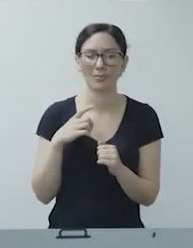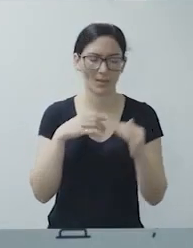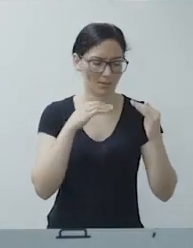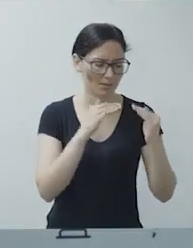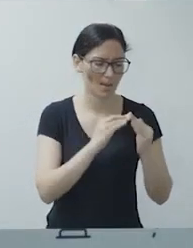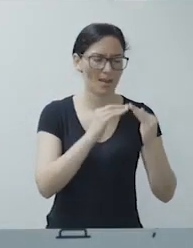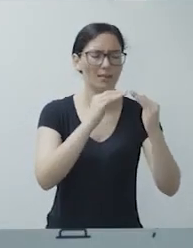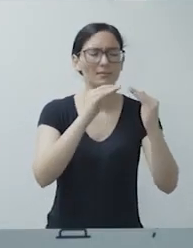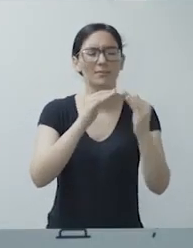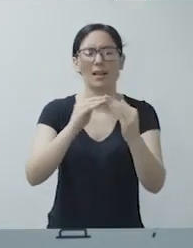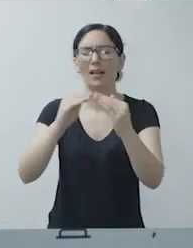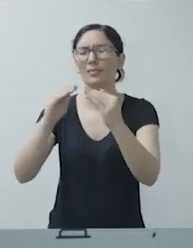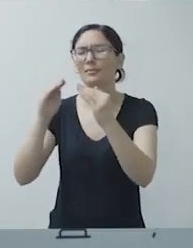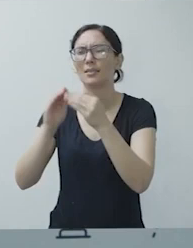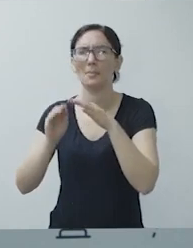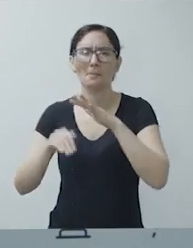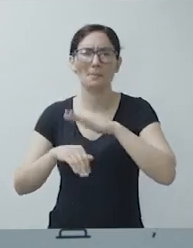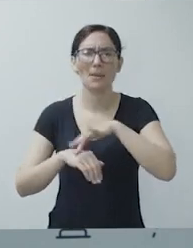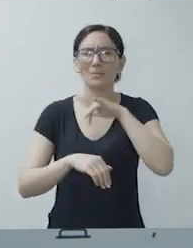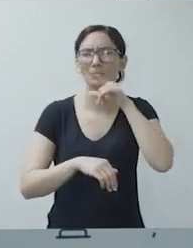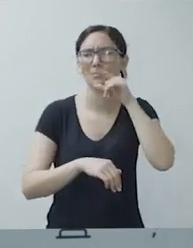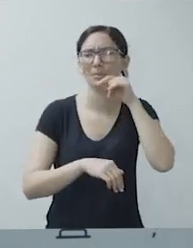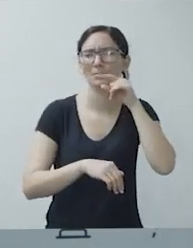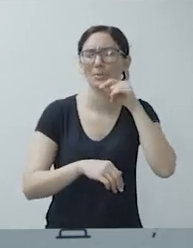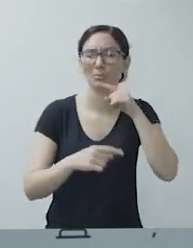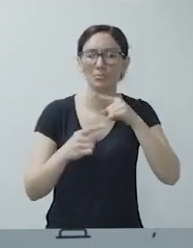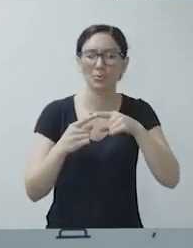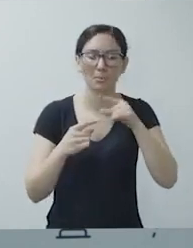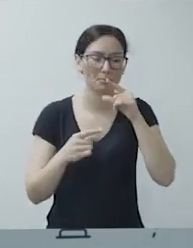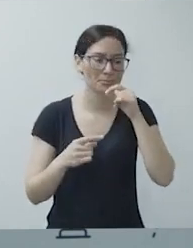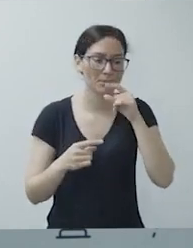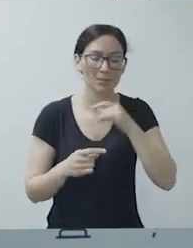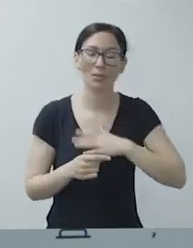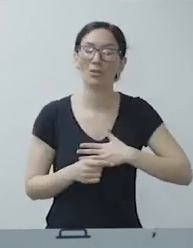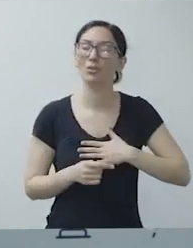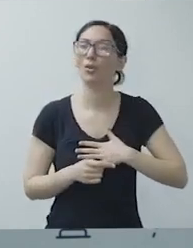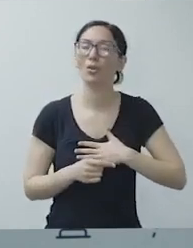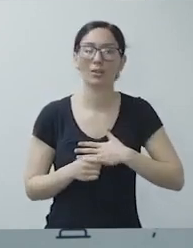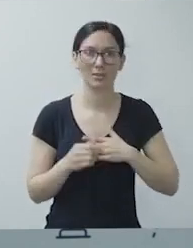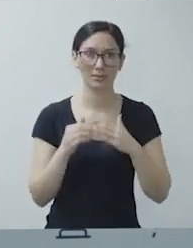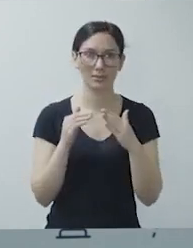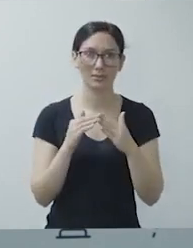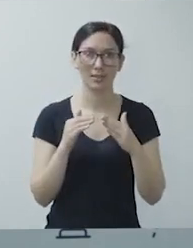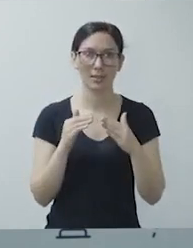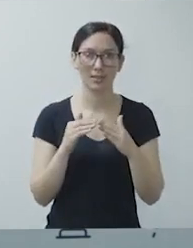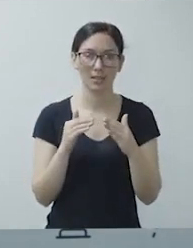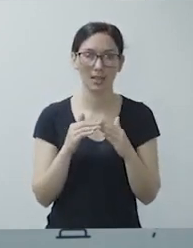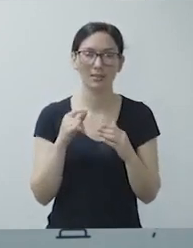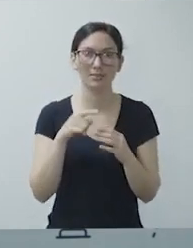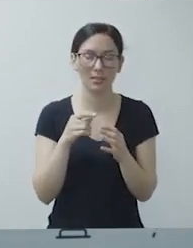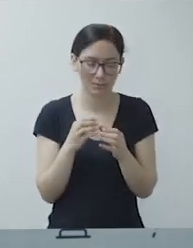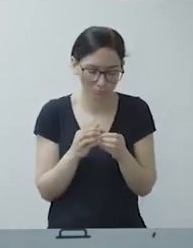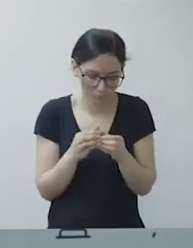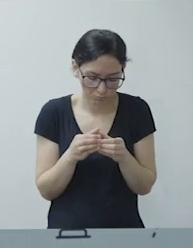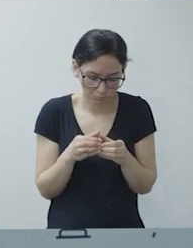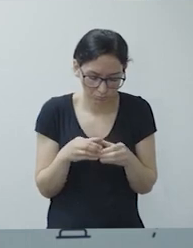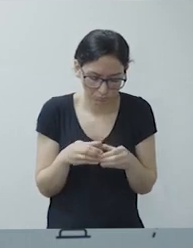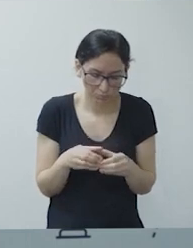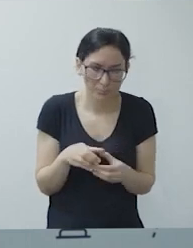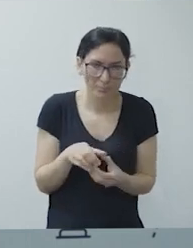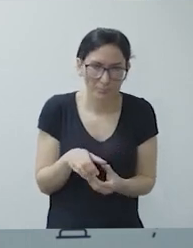para entrarem mais pássaros, porque os pássaros gostaram tanto das casinhas que eles botavam seus ovos ali. E aí